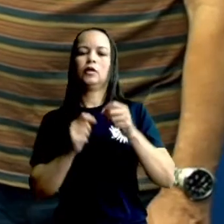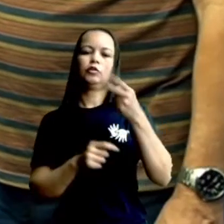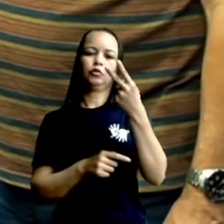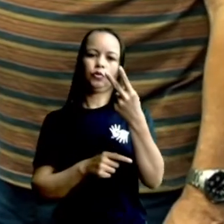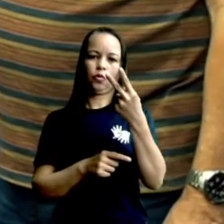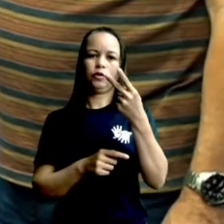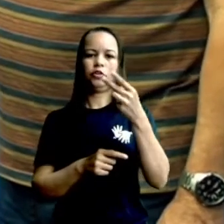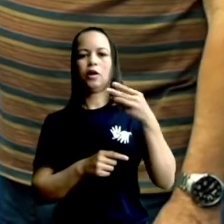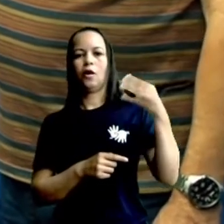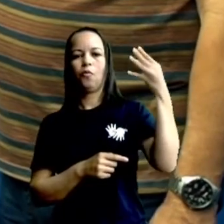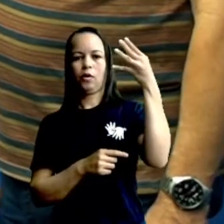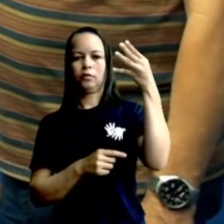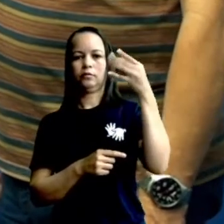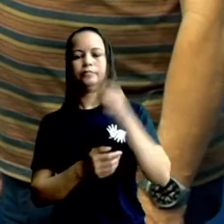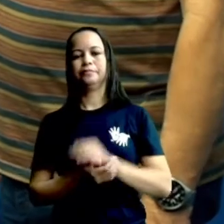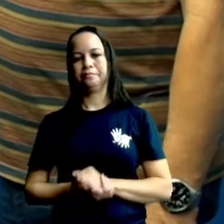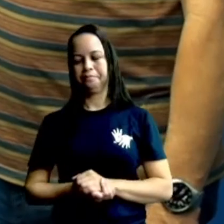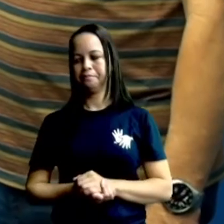ao quadrado.